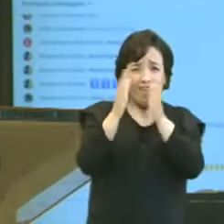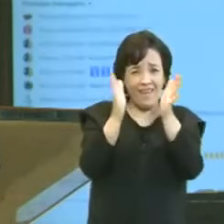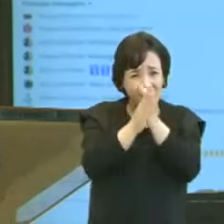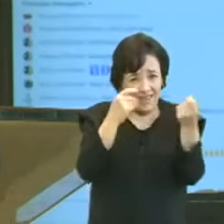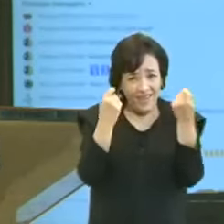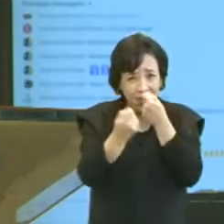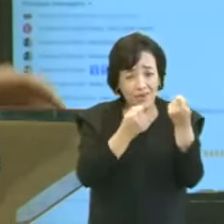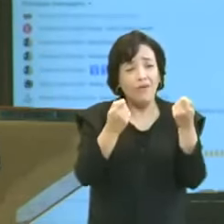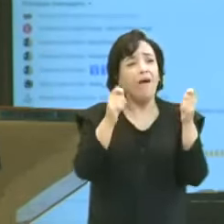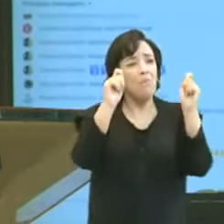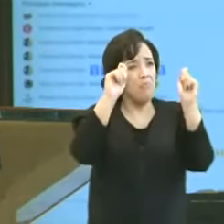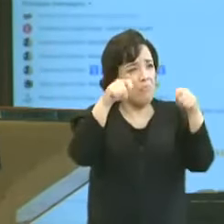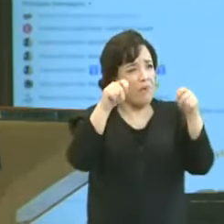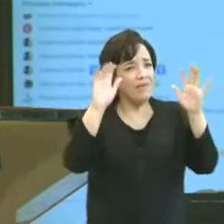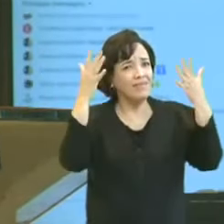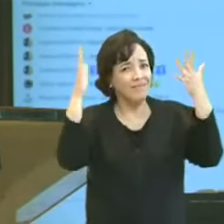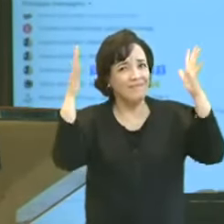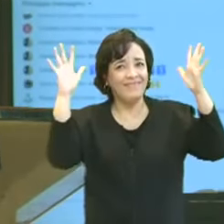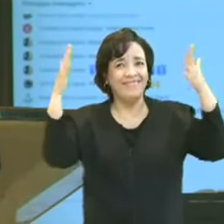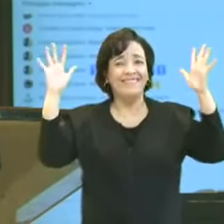Aleluia, pode aplaudir ao Senhor.